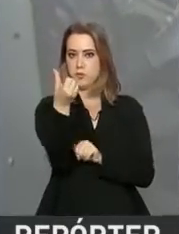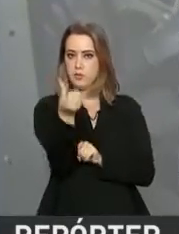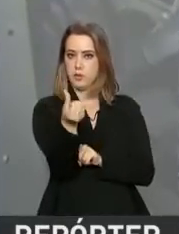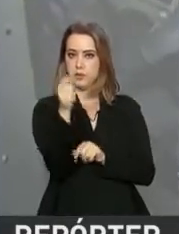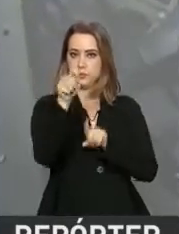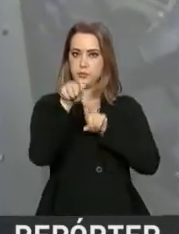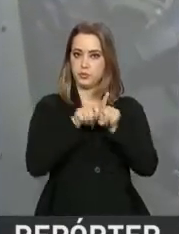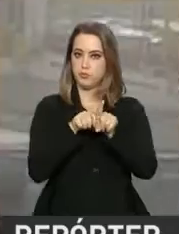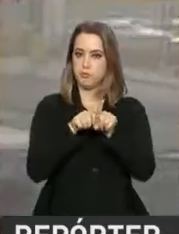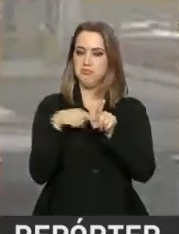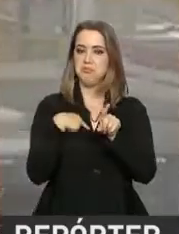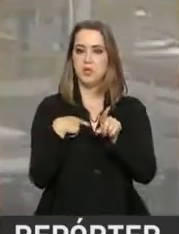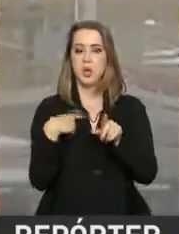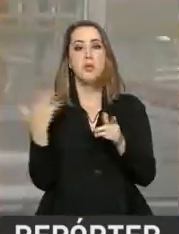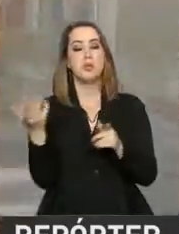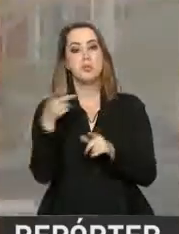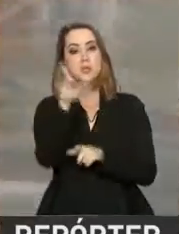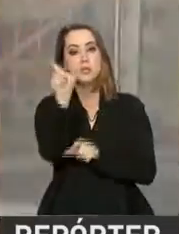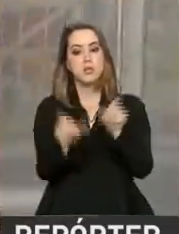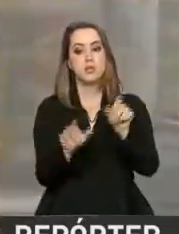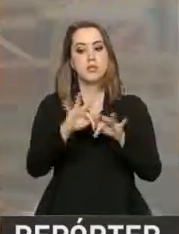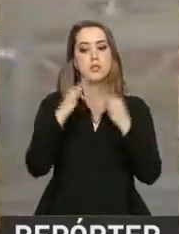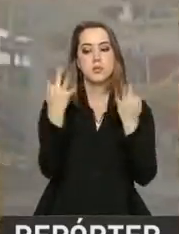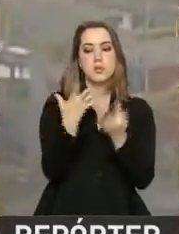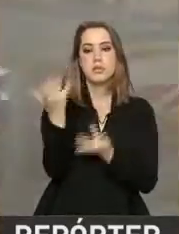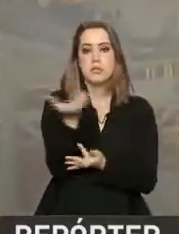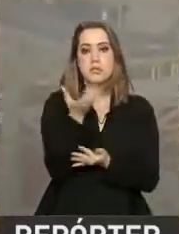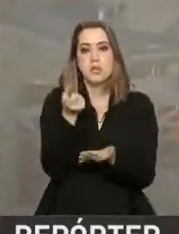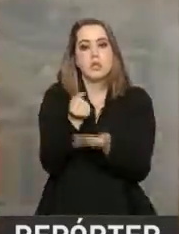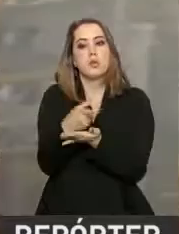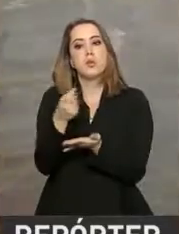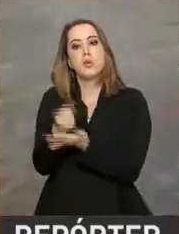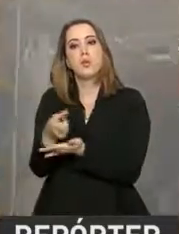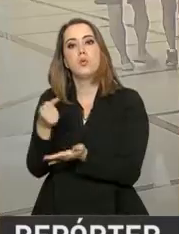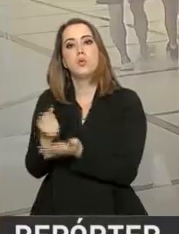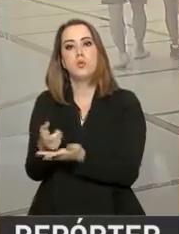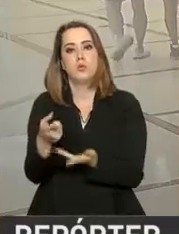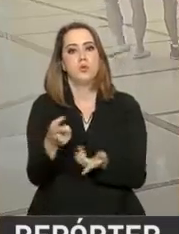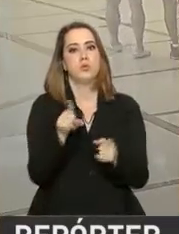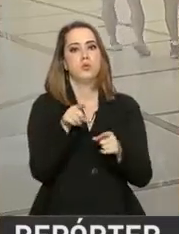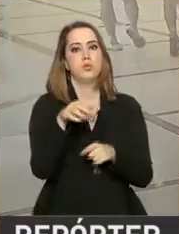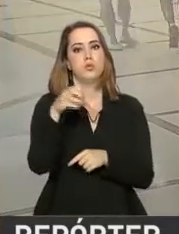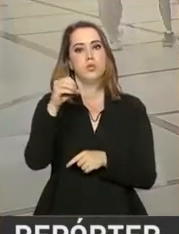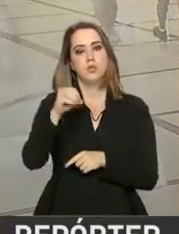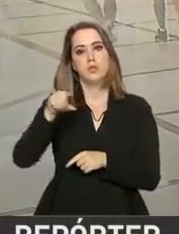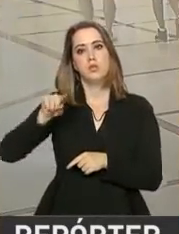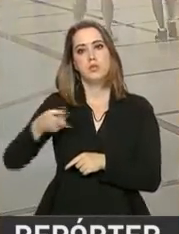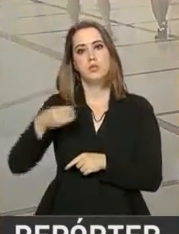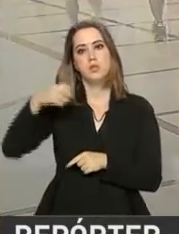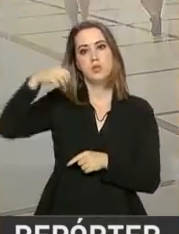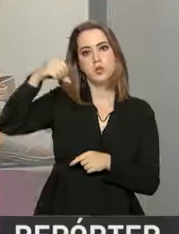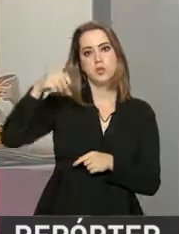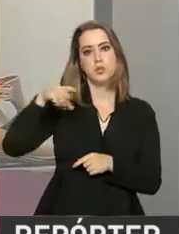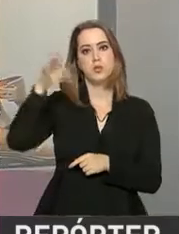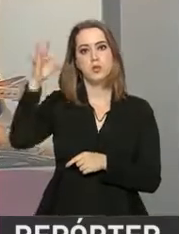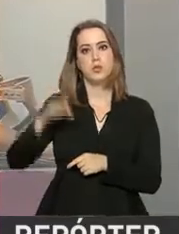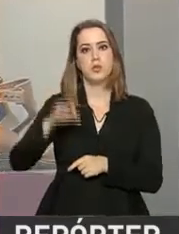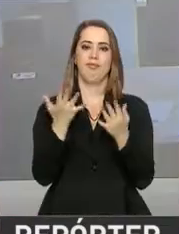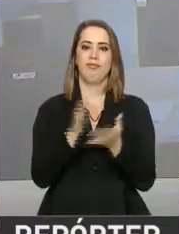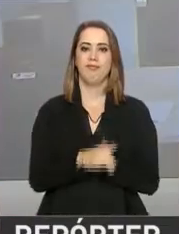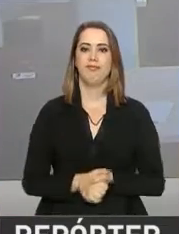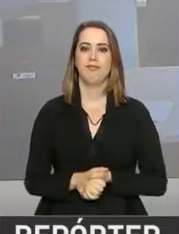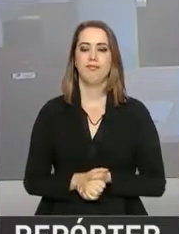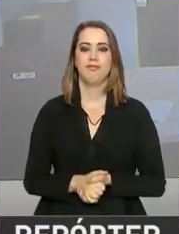das famílias aumentou a alta foi de 0,9 ponto é 9% de julho para agosto